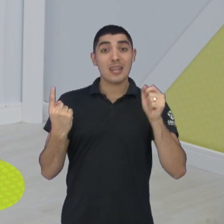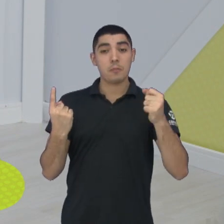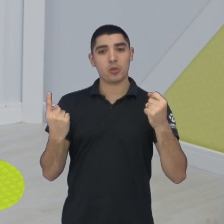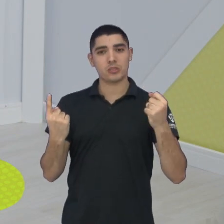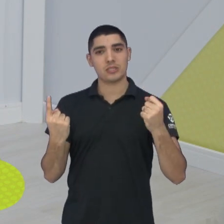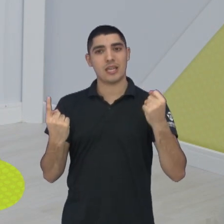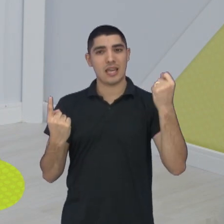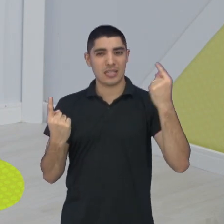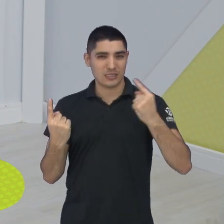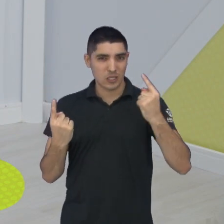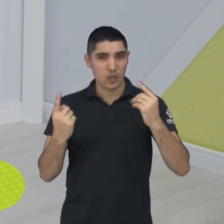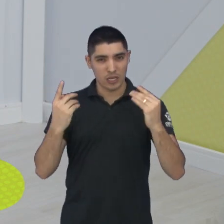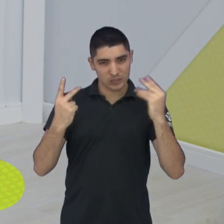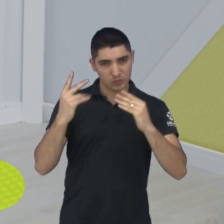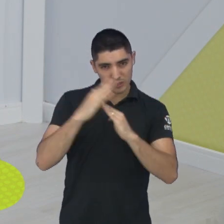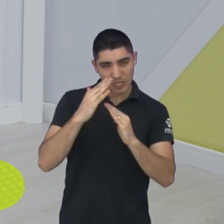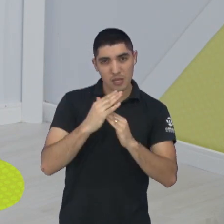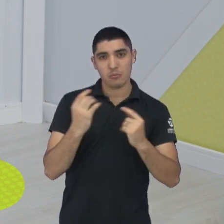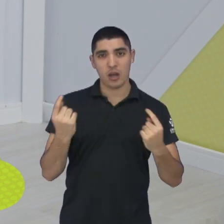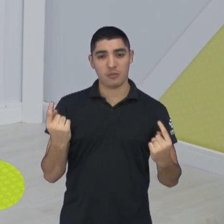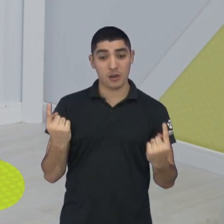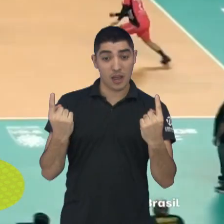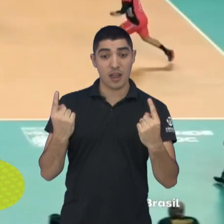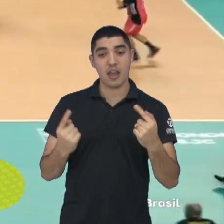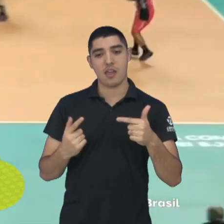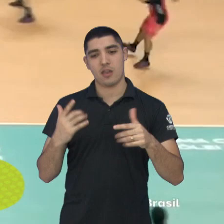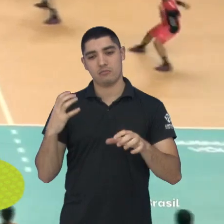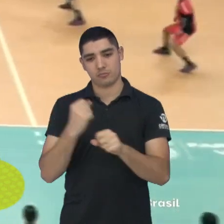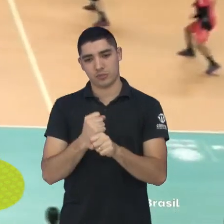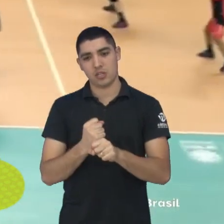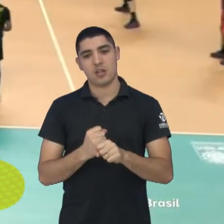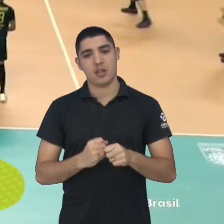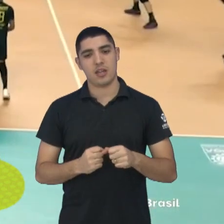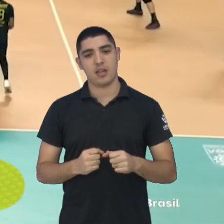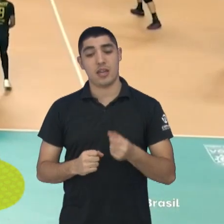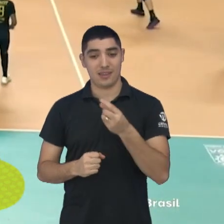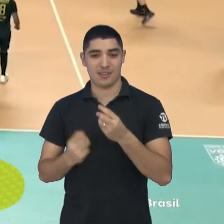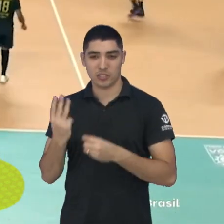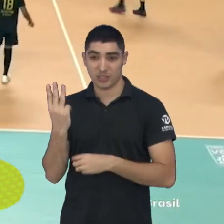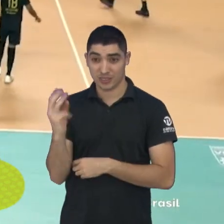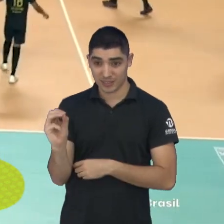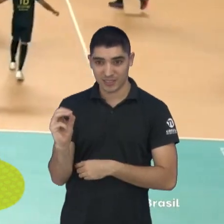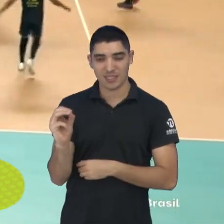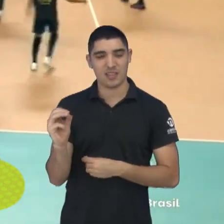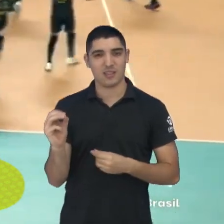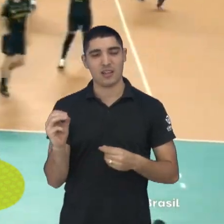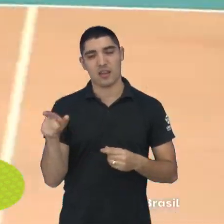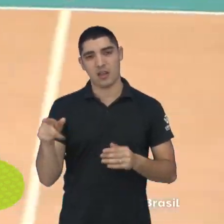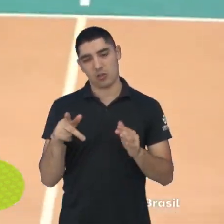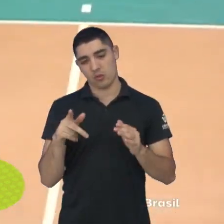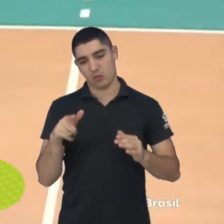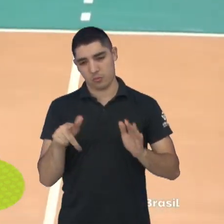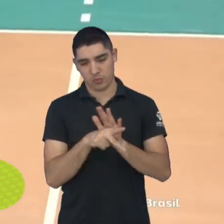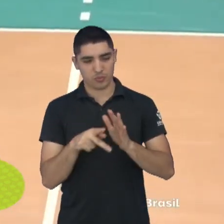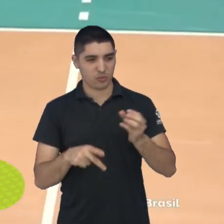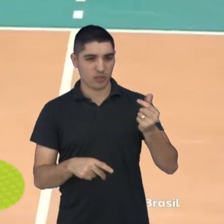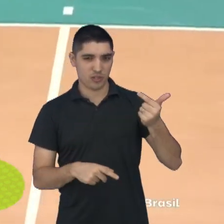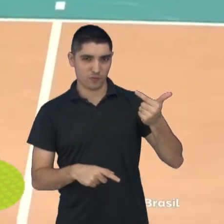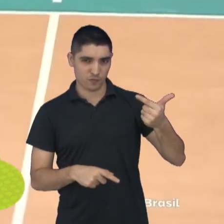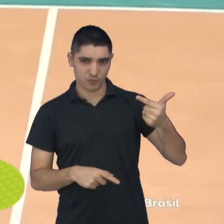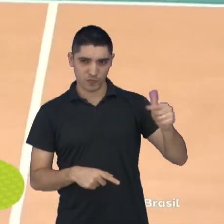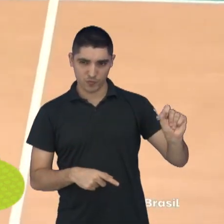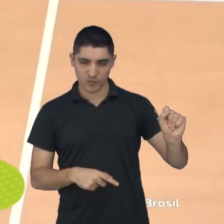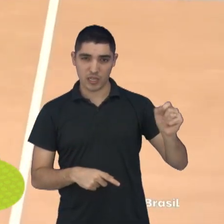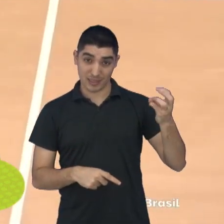o Guarulhos, acabou vencendo no 28-26, mas o problema é perder a liderança jogando em casa, né, Bruno? A Arena estava recebendo um